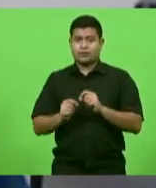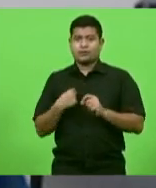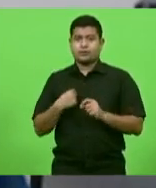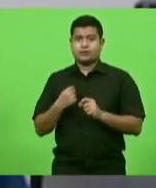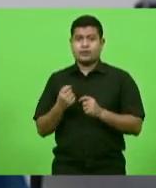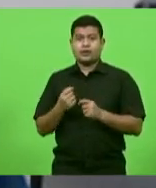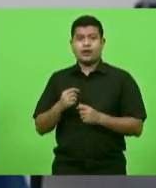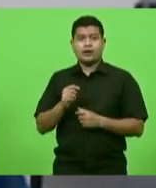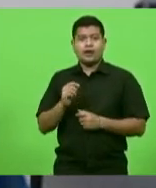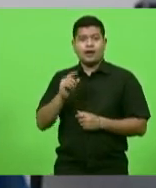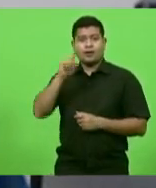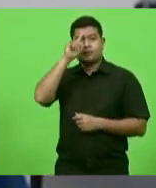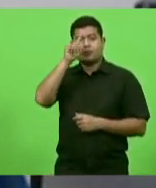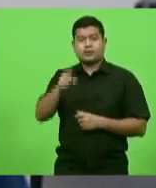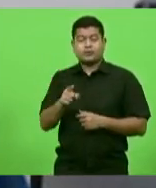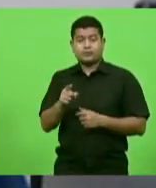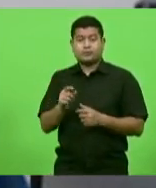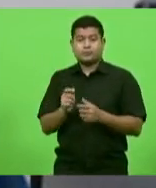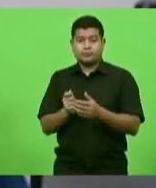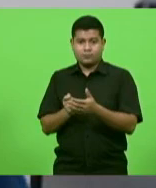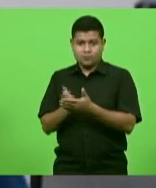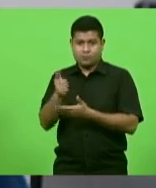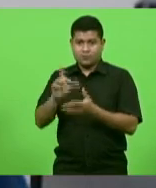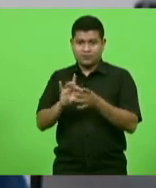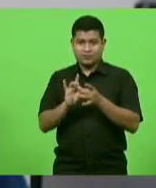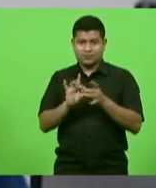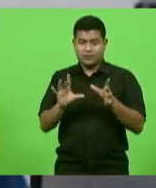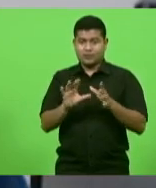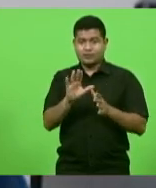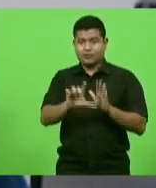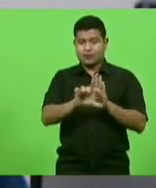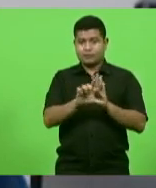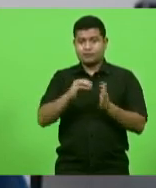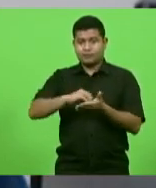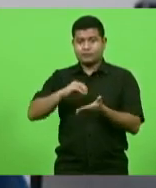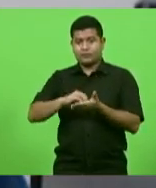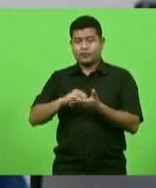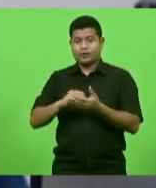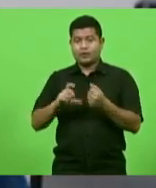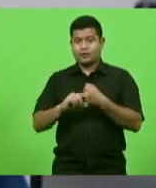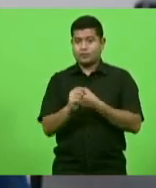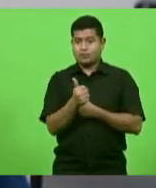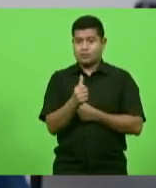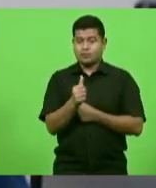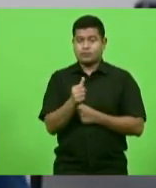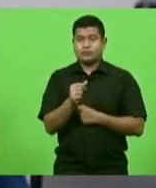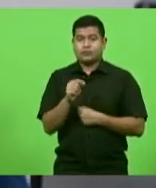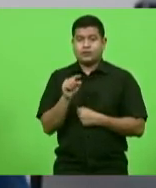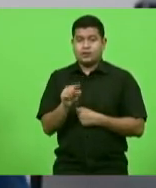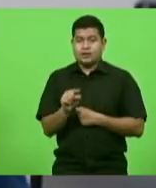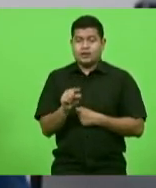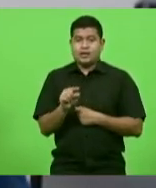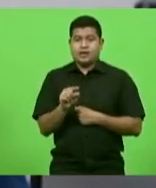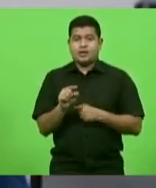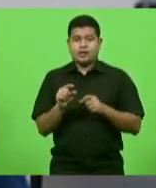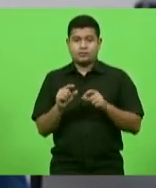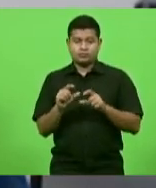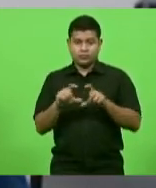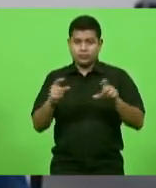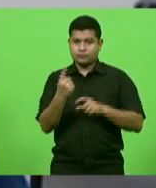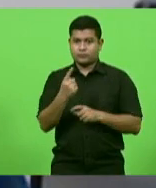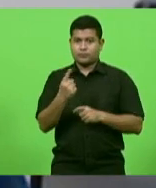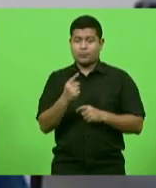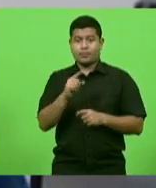uma despesa Não autorizada por lei ou especificamente no crime de responsabilidade do artigo 11 tem um alimento 79